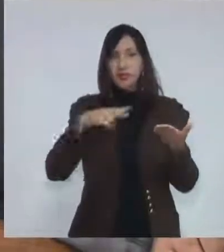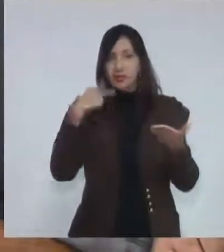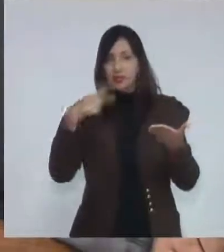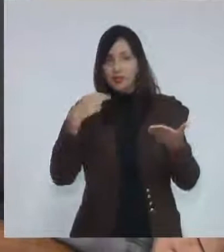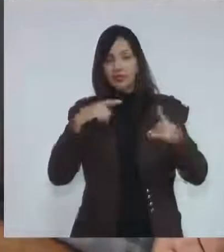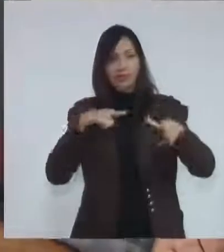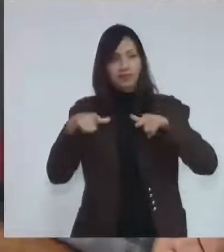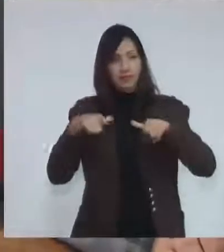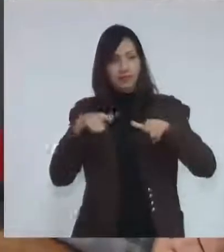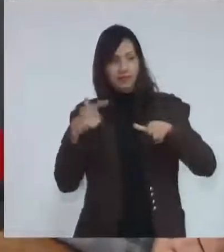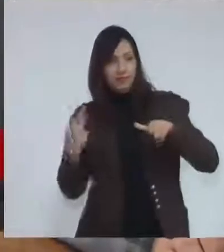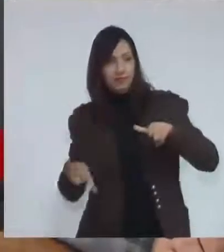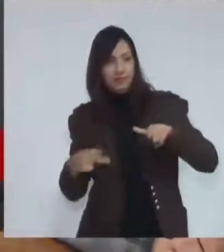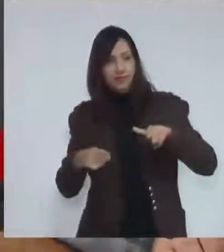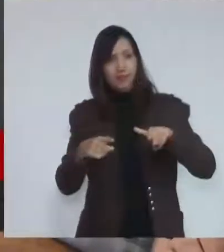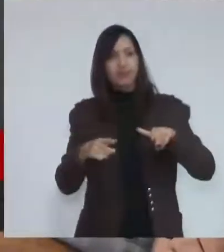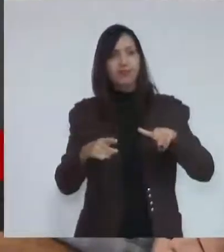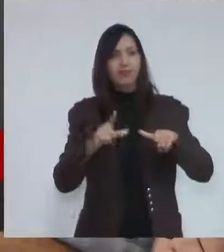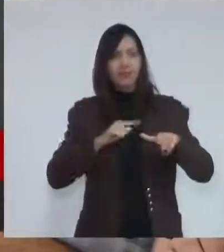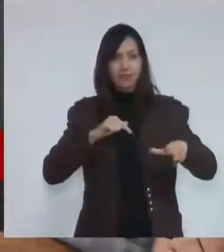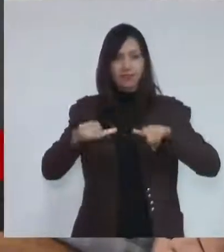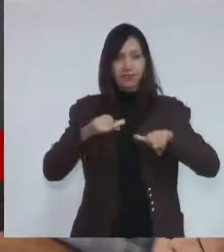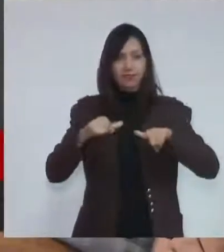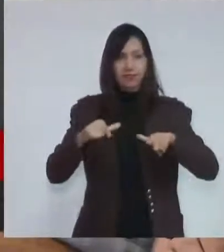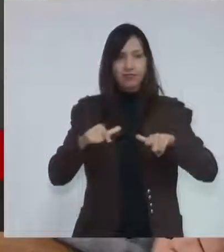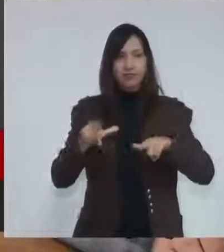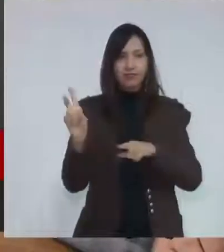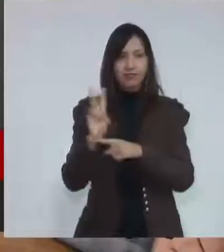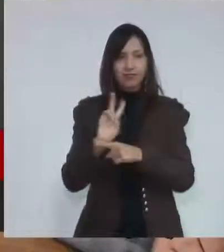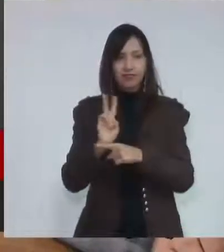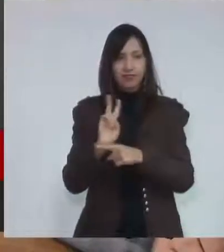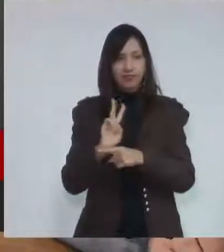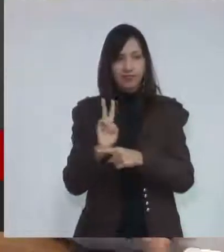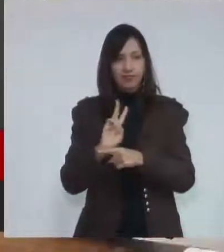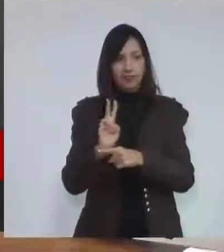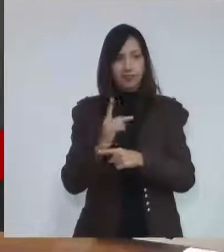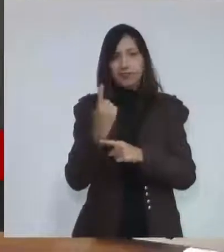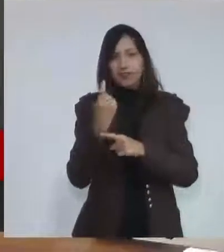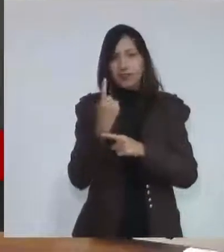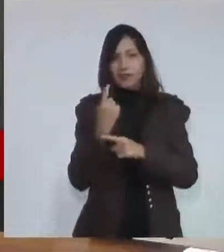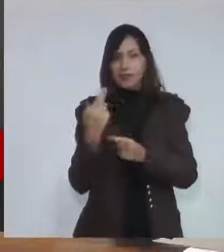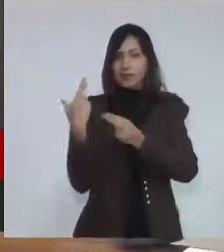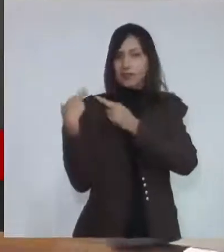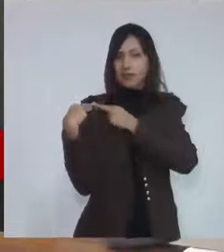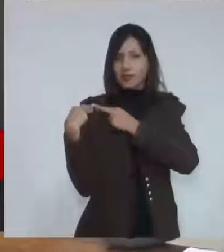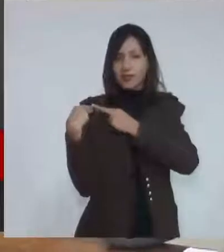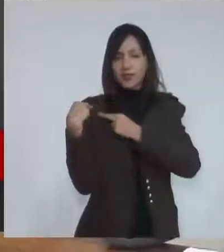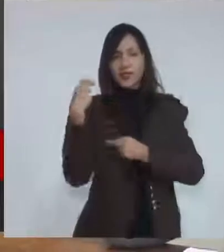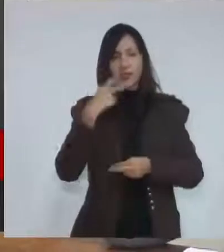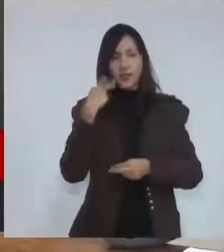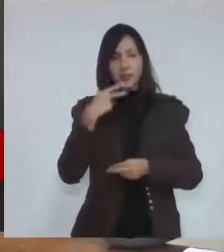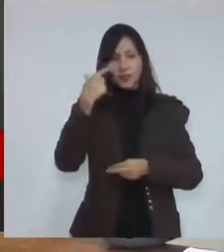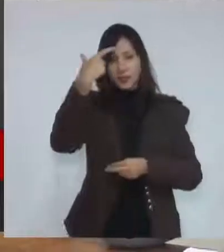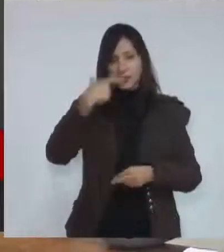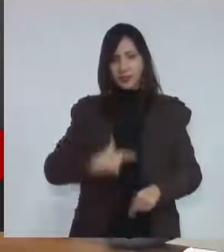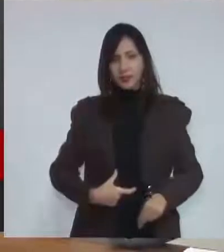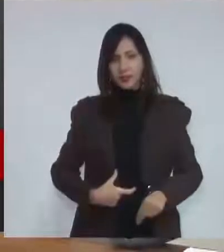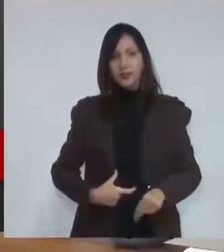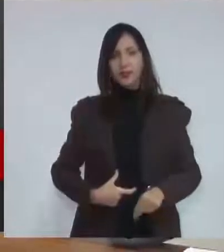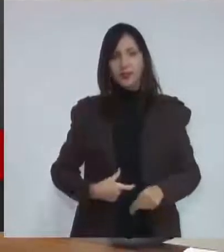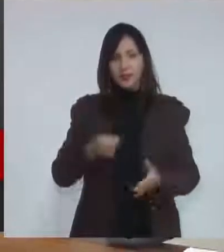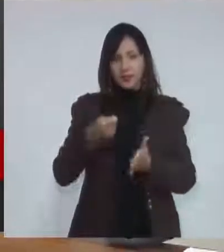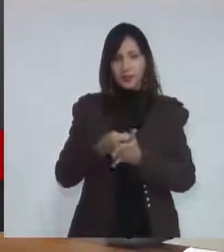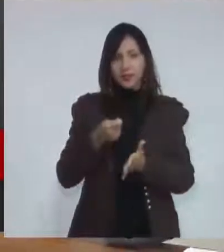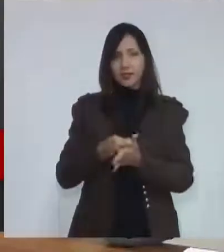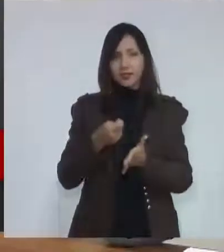exercer o seu trabalho, o seu mandato. Afinal, a fiscalização é uma das prerrogativas, não só um direito, como um